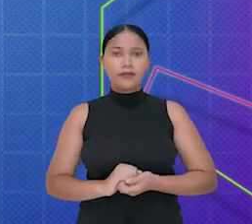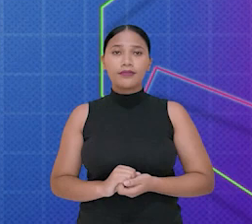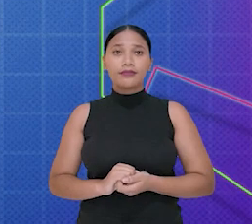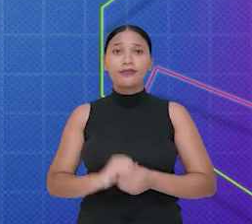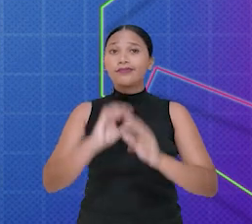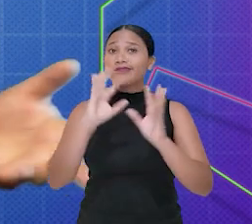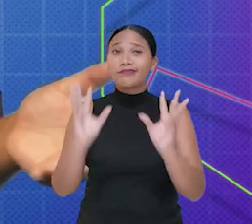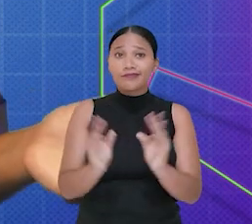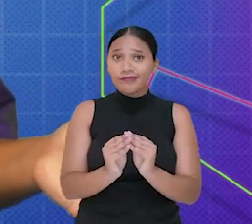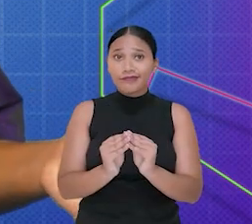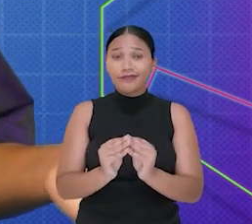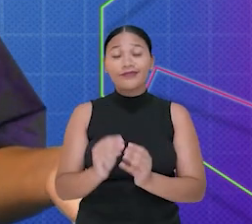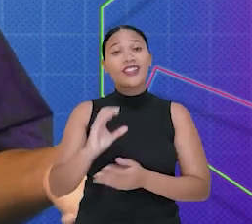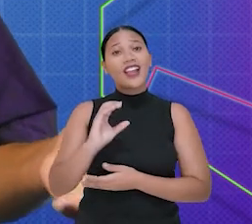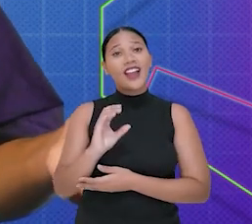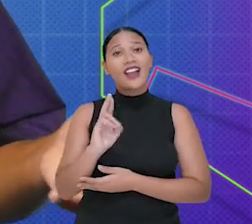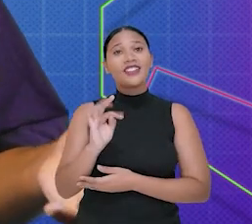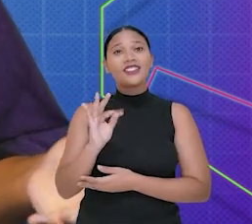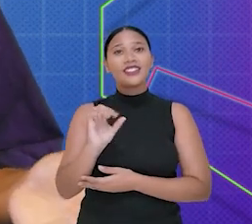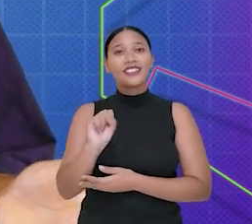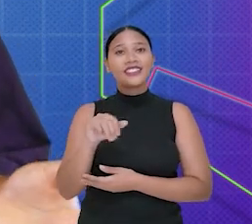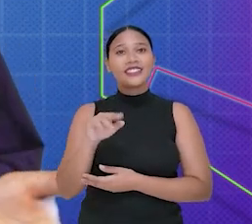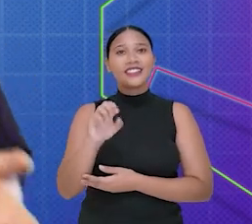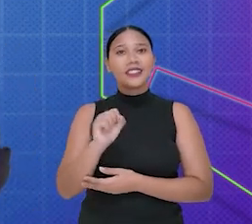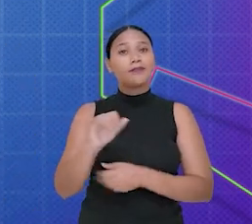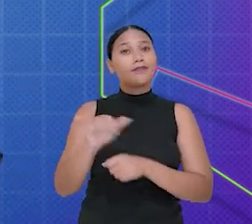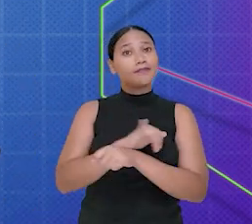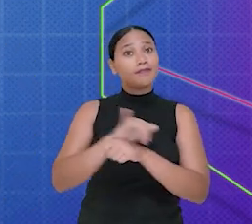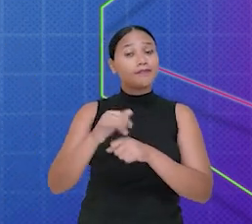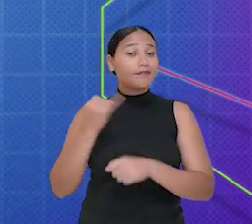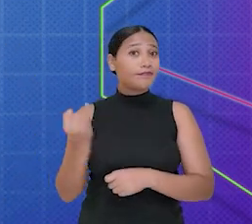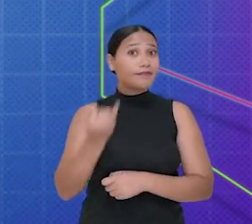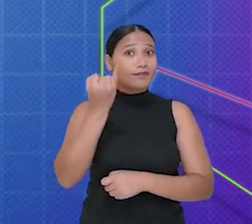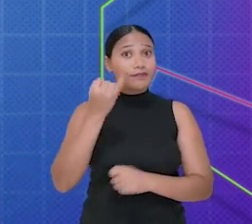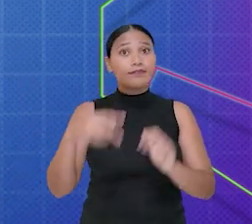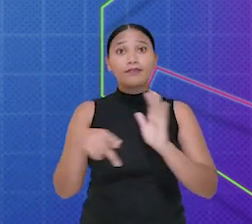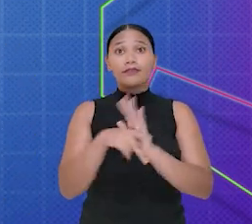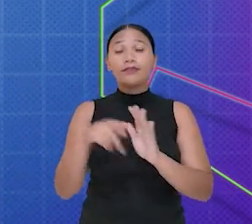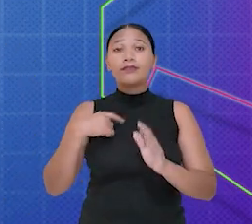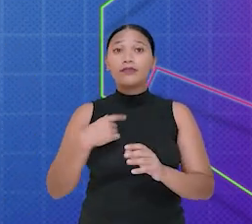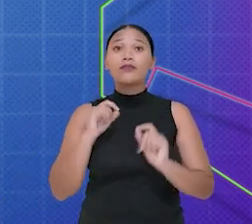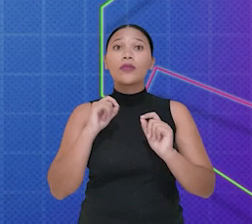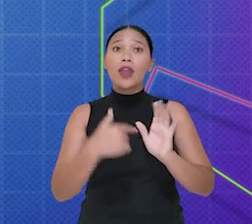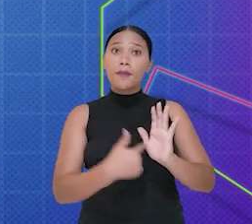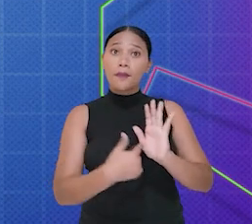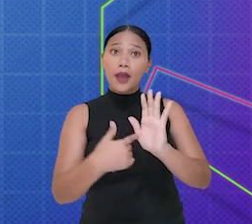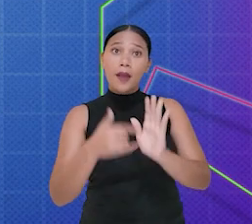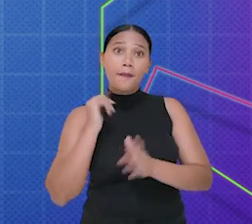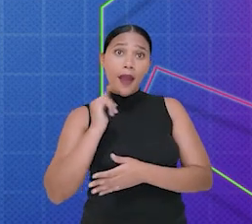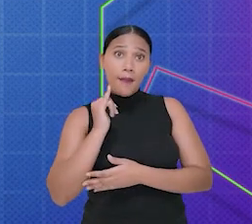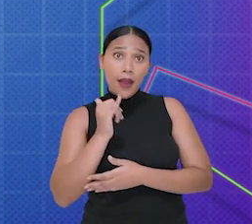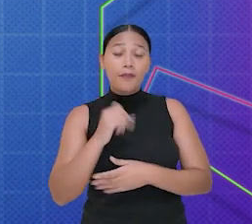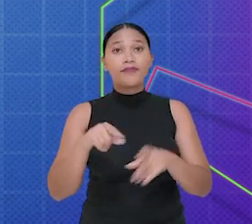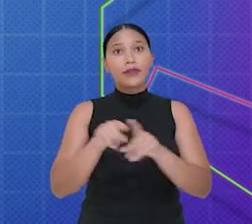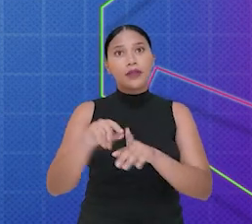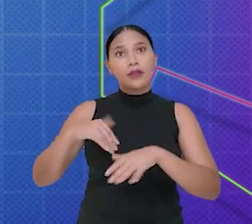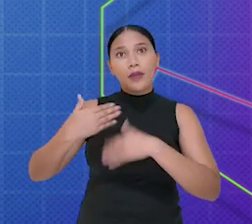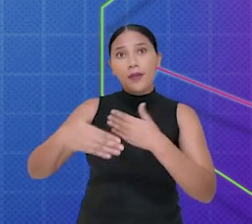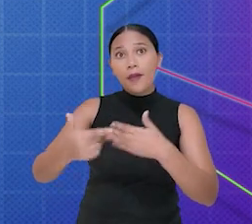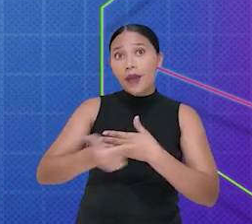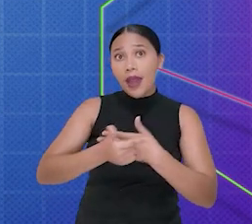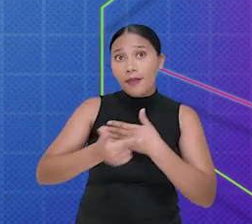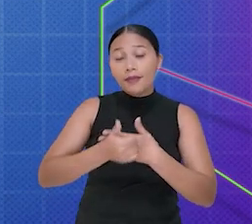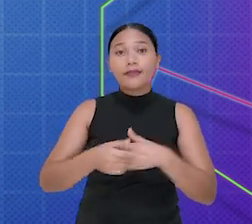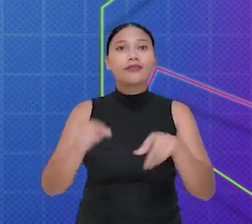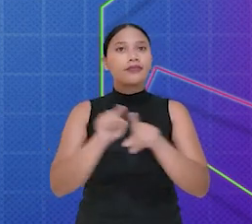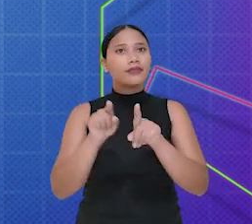principal. Resumindo, cutscenes são uma ferramenta valiosa na produção de jogos, que ajudam a transmitir a narrativa,